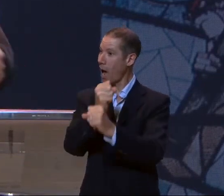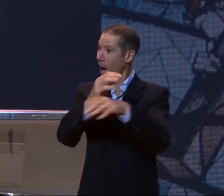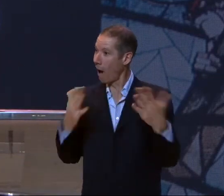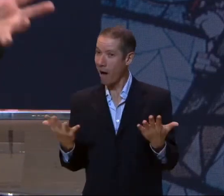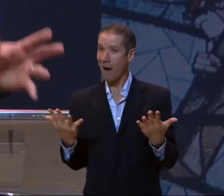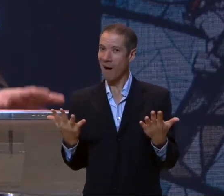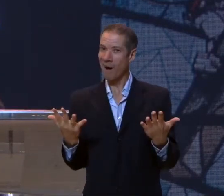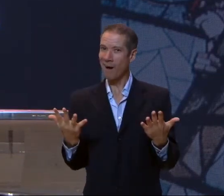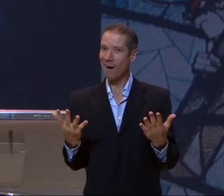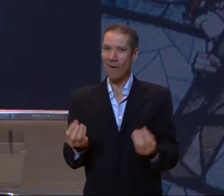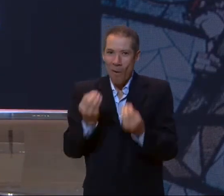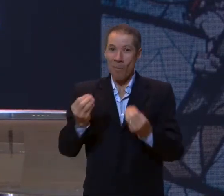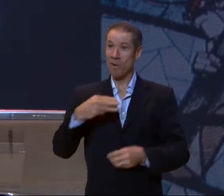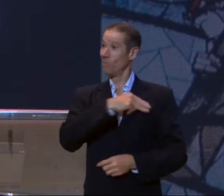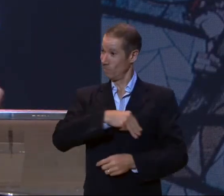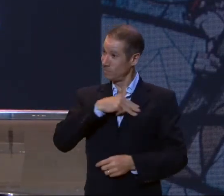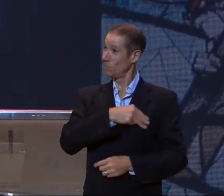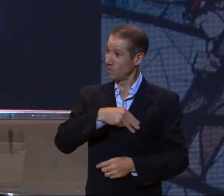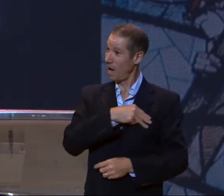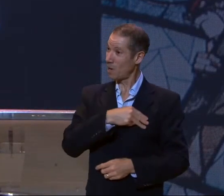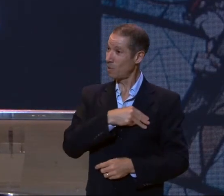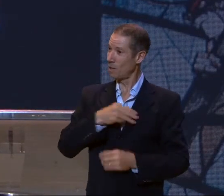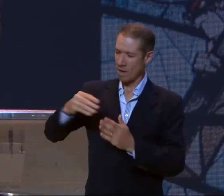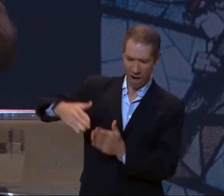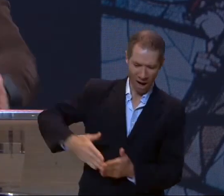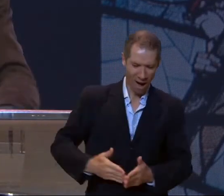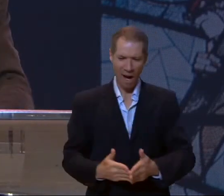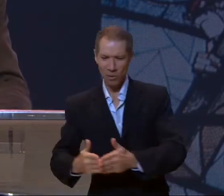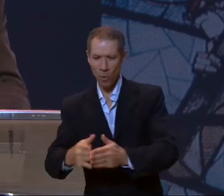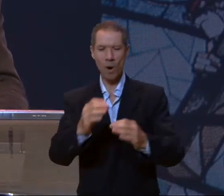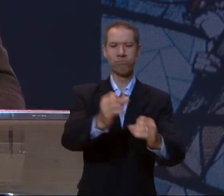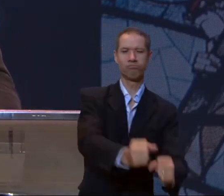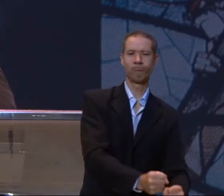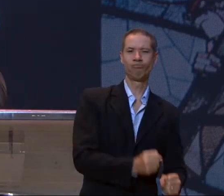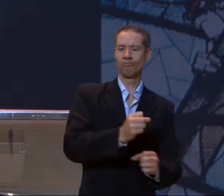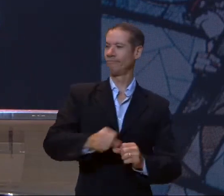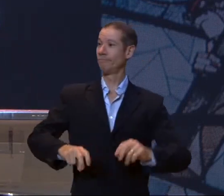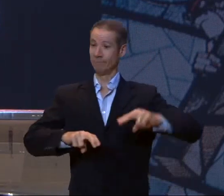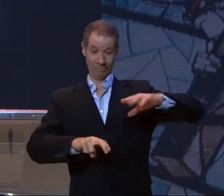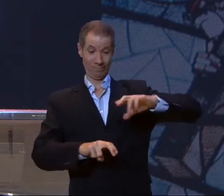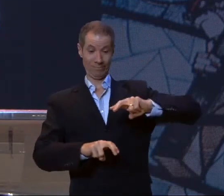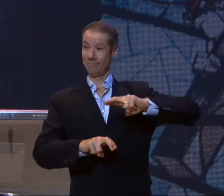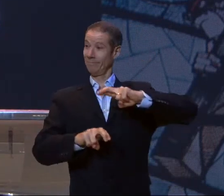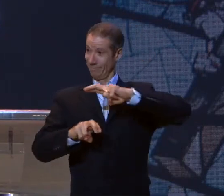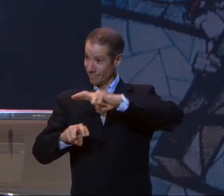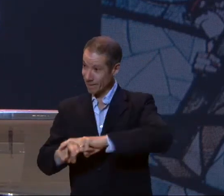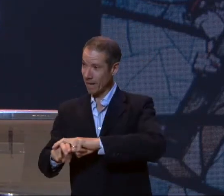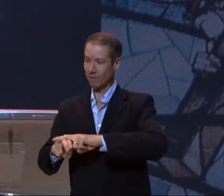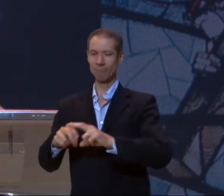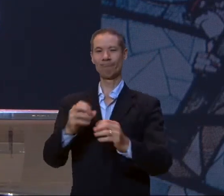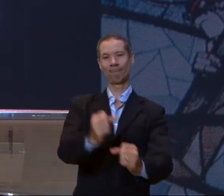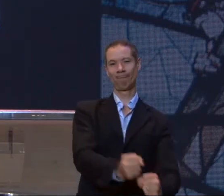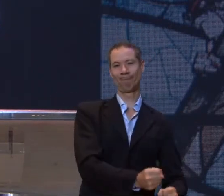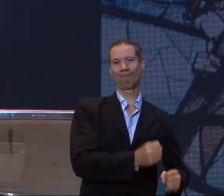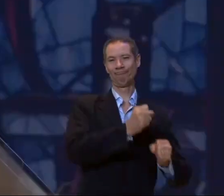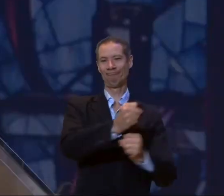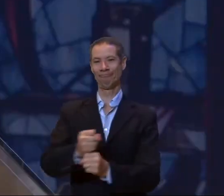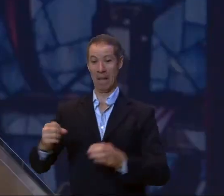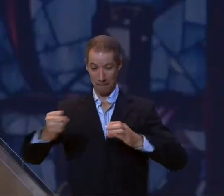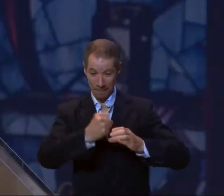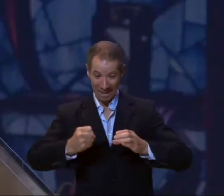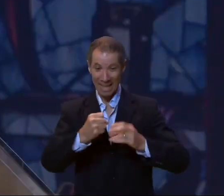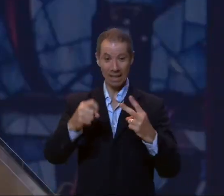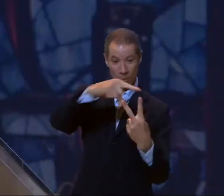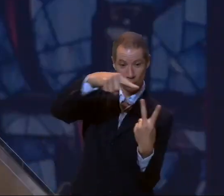Ele não era de agência missionária. Na sua canoa tinha uma cadeira, um par de redes e uma panela, somente isso. Mas